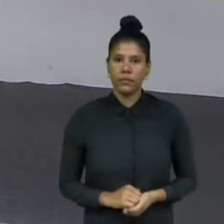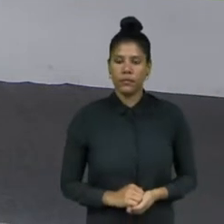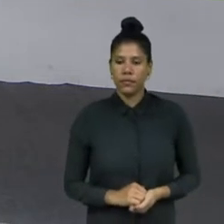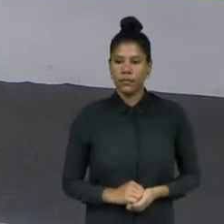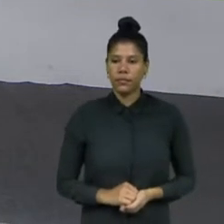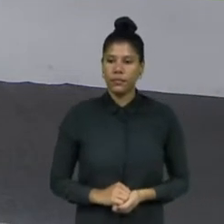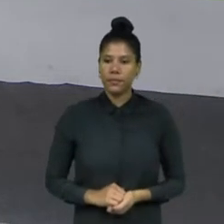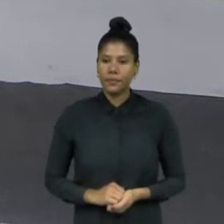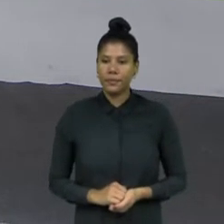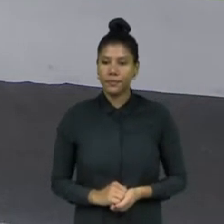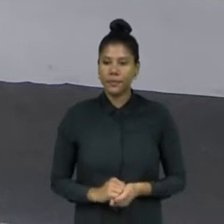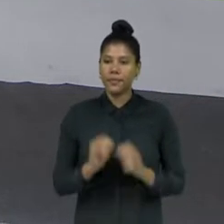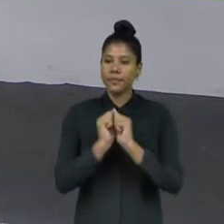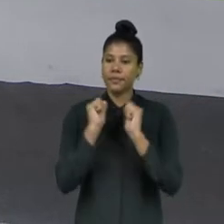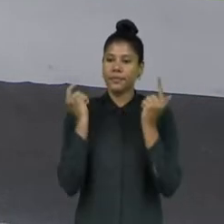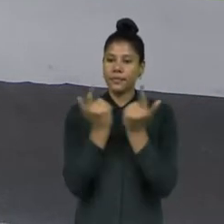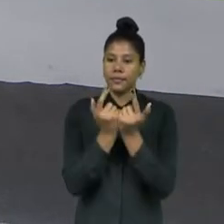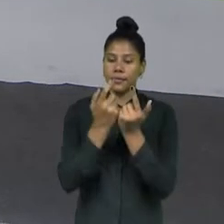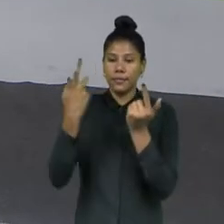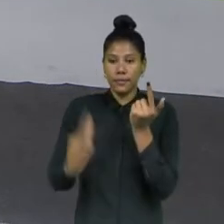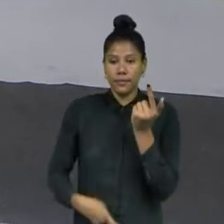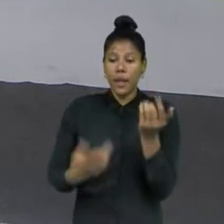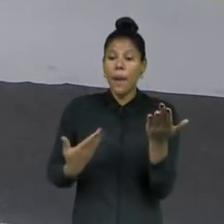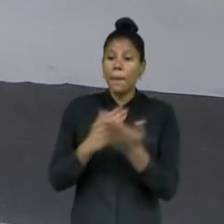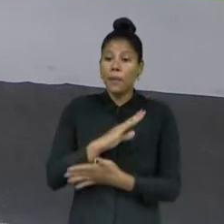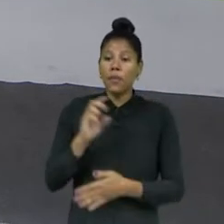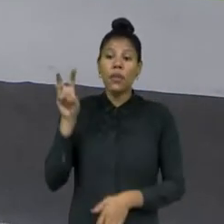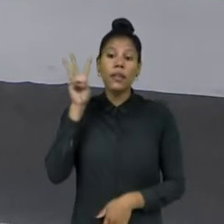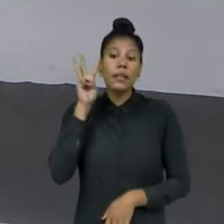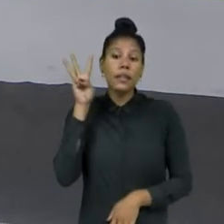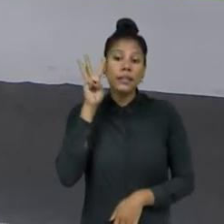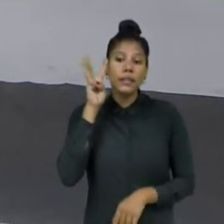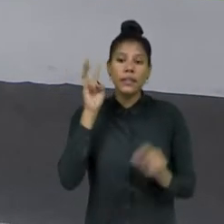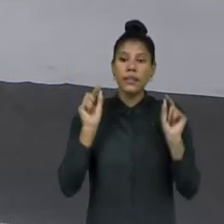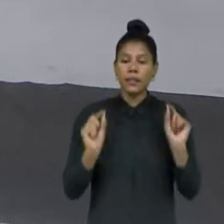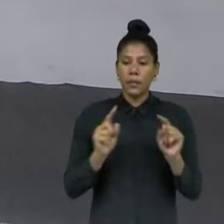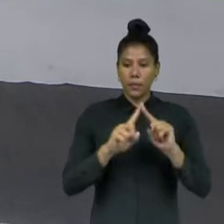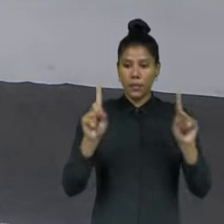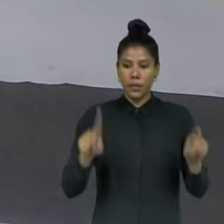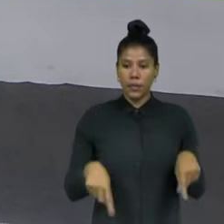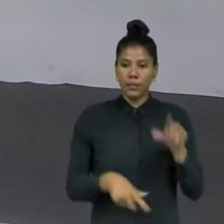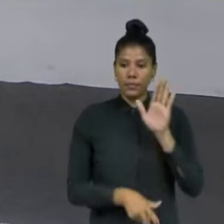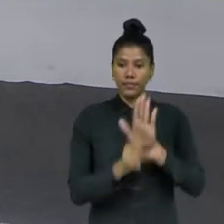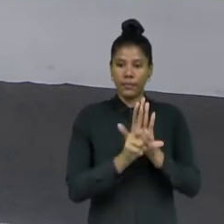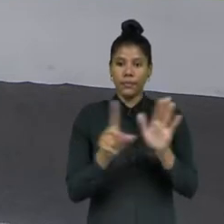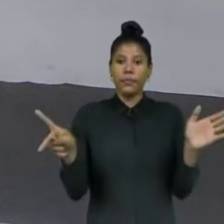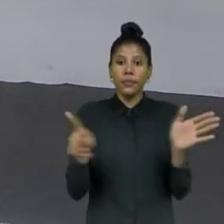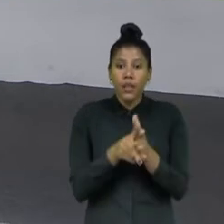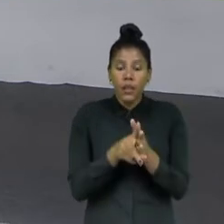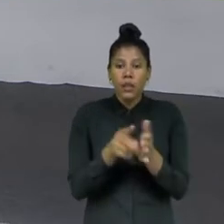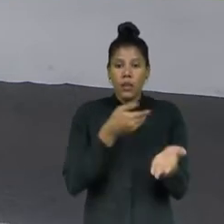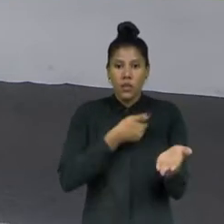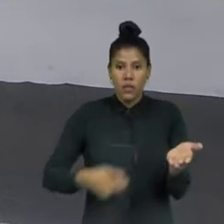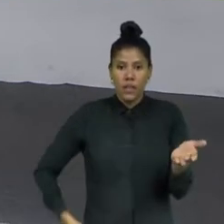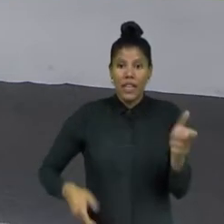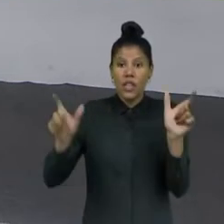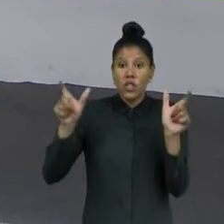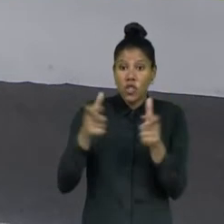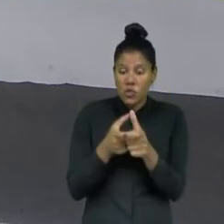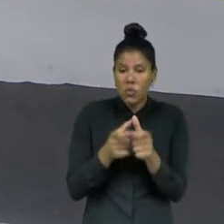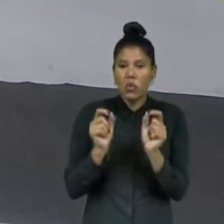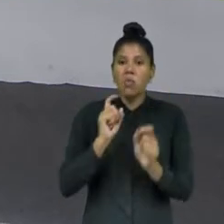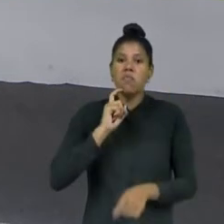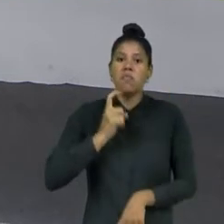A Assembleia Legislativa aprovou nesta terça-feira o projeto de lei do governo do estado que reduz a alíquota do ICMS